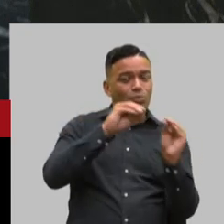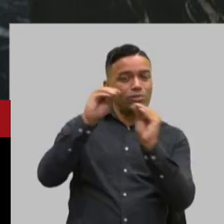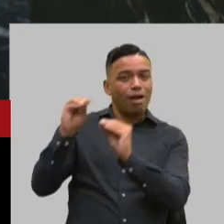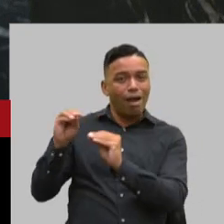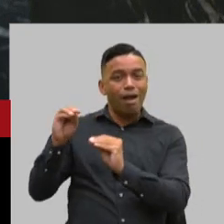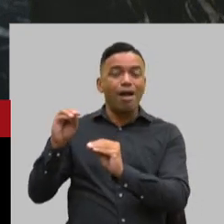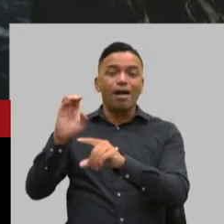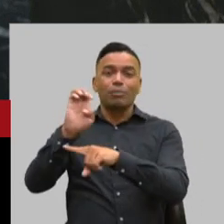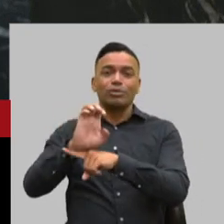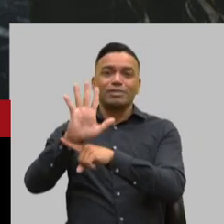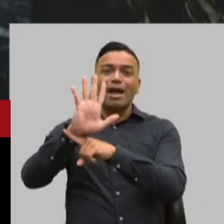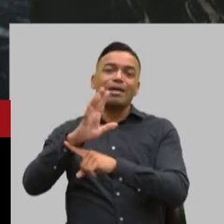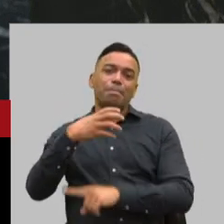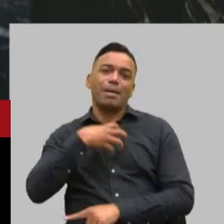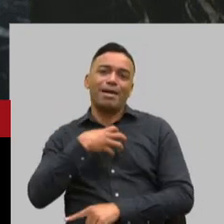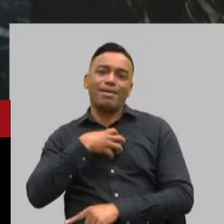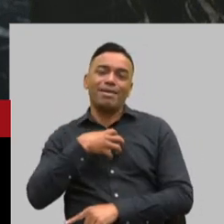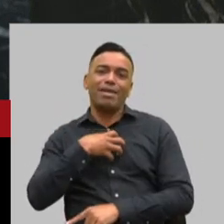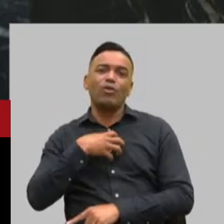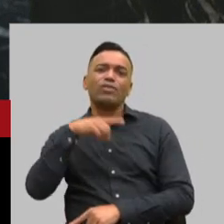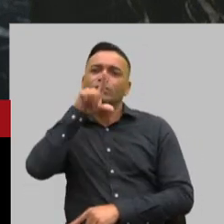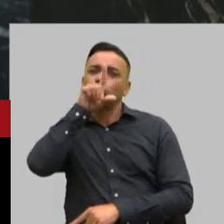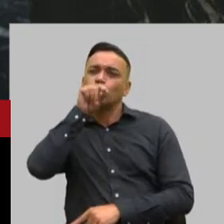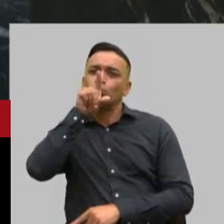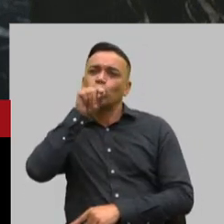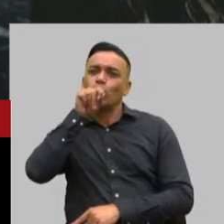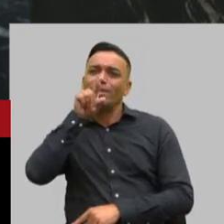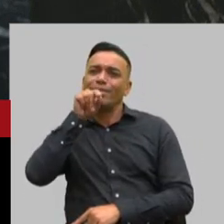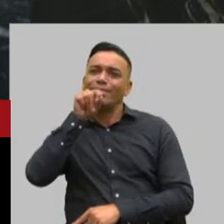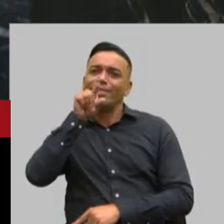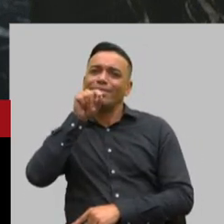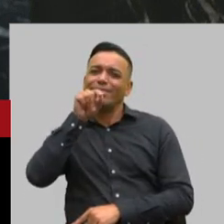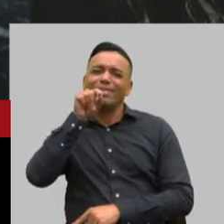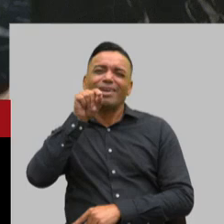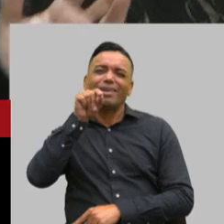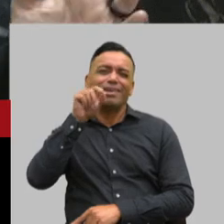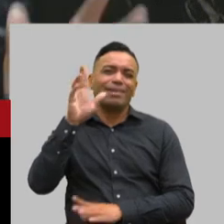um Twitter, naquela passagem